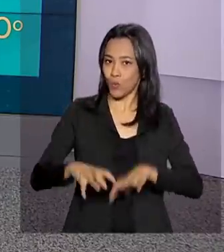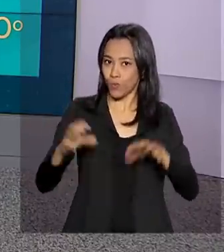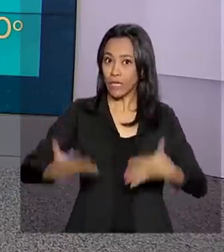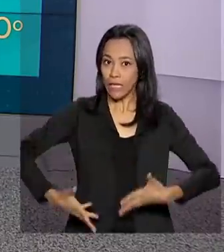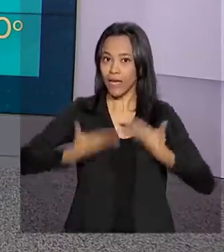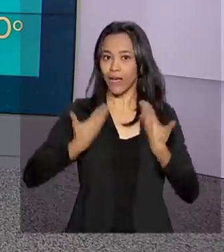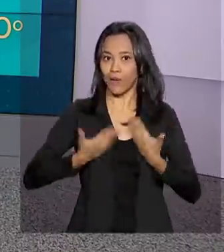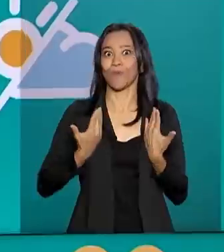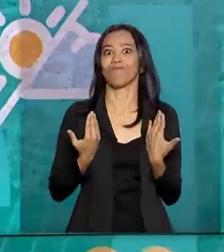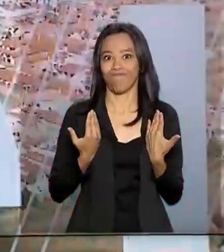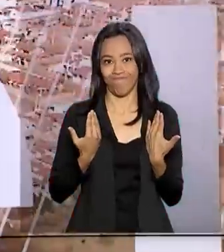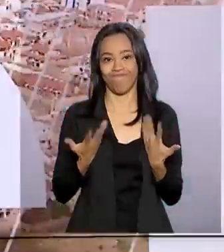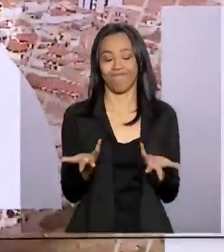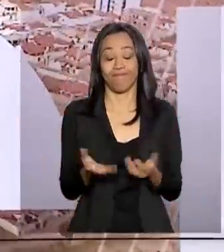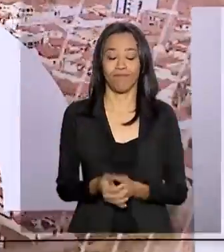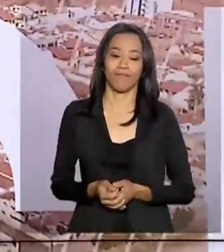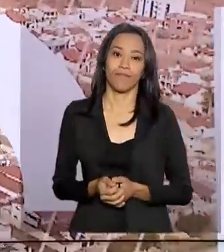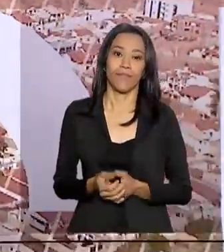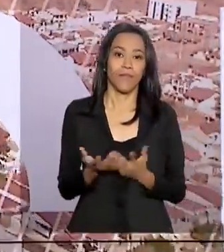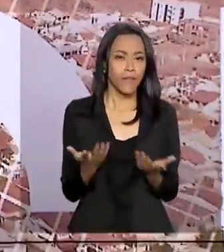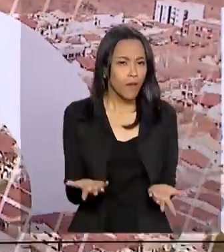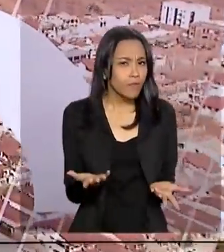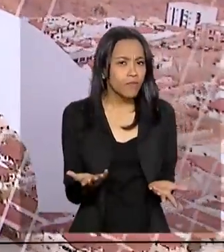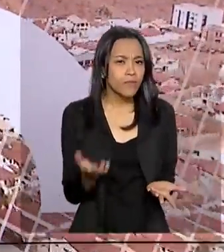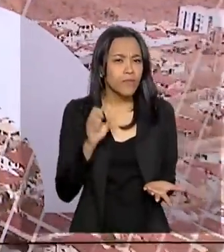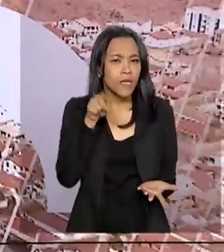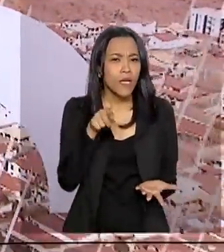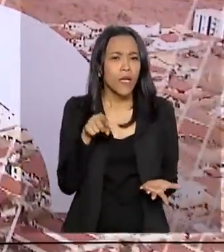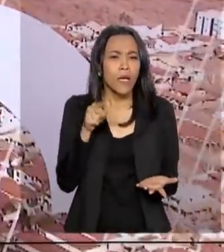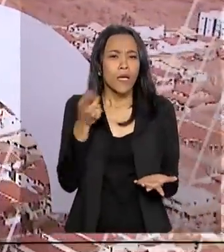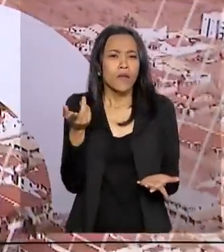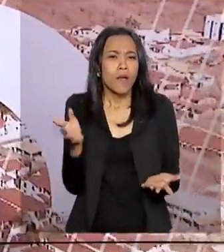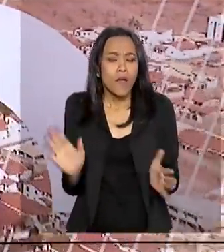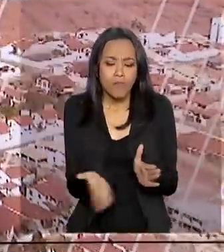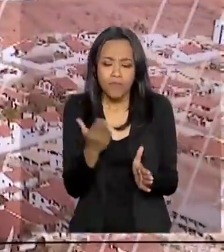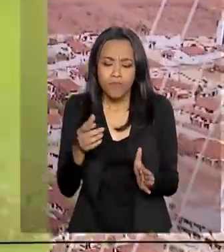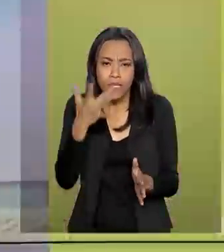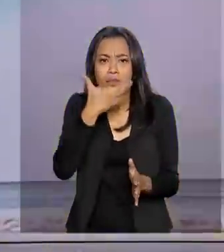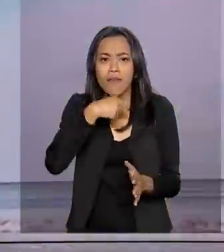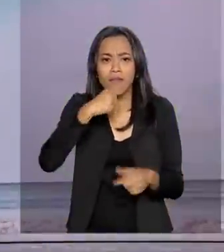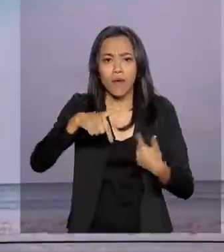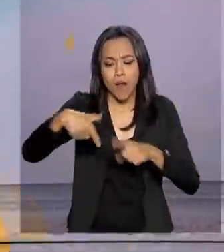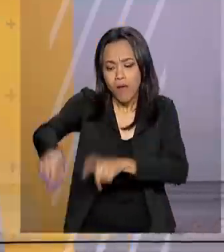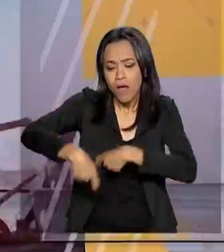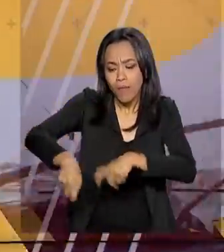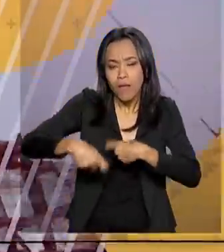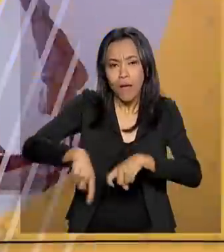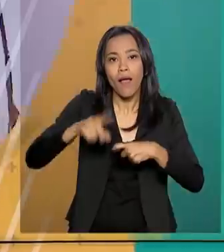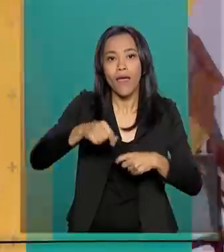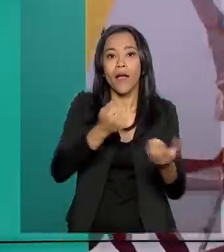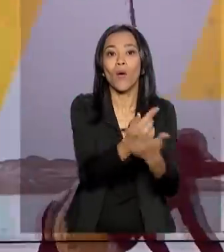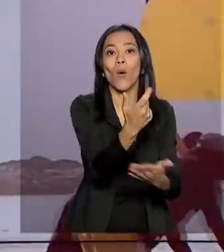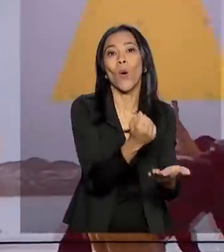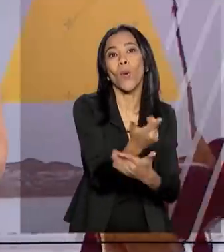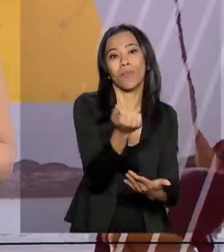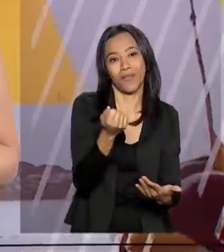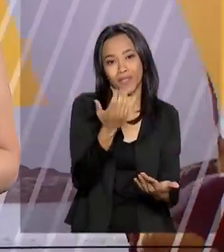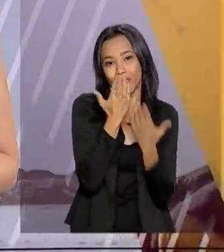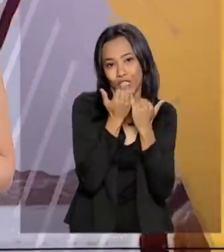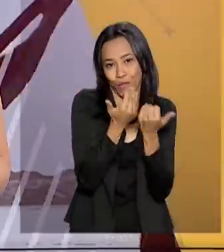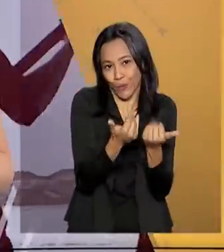calorão por lá bem destino certo para a produção de pequenos agricultores é o programa de aquisição de alimentos paa